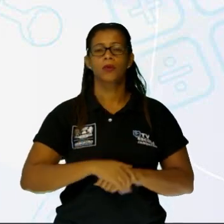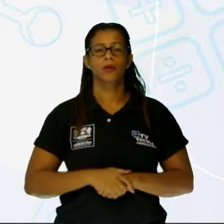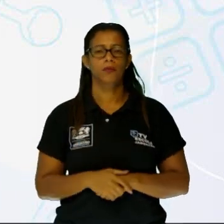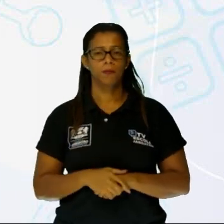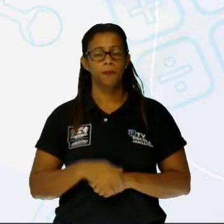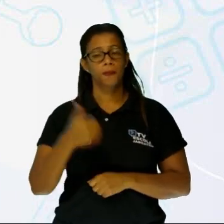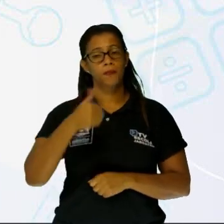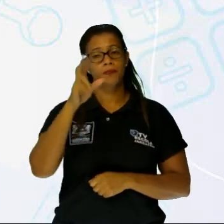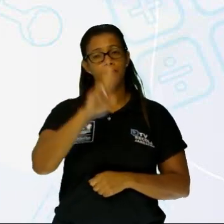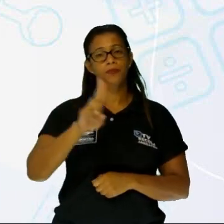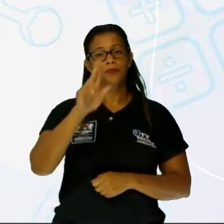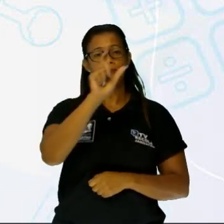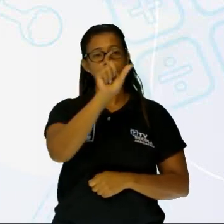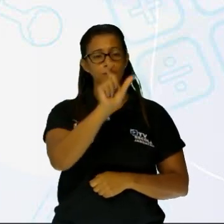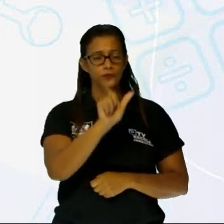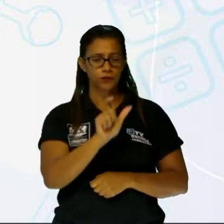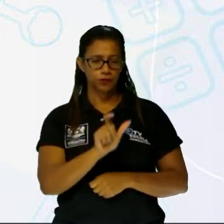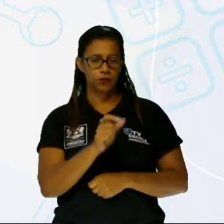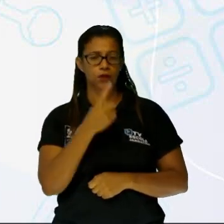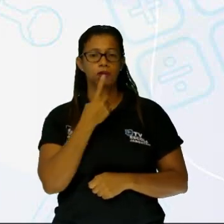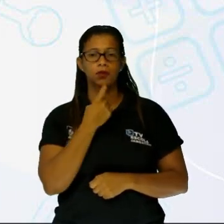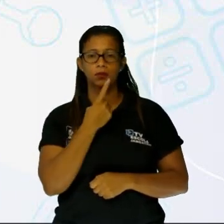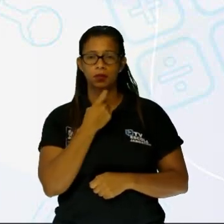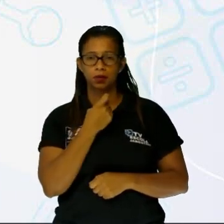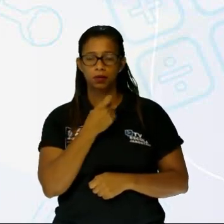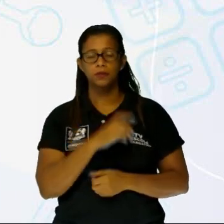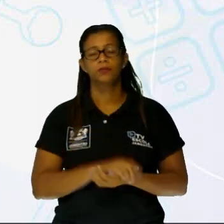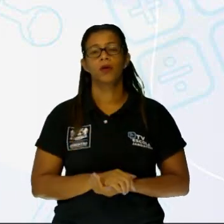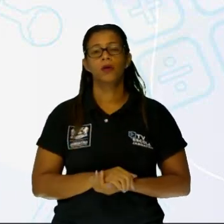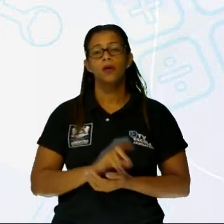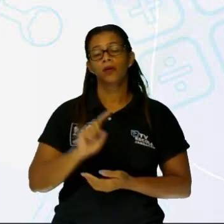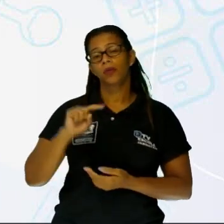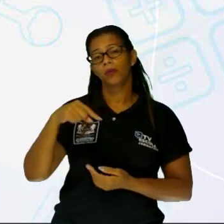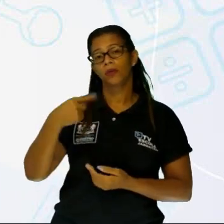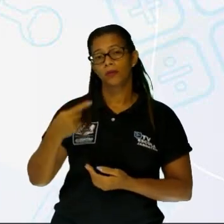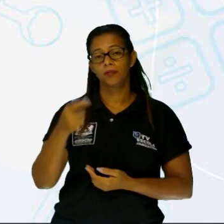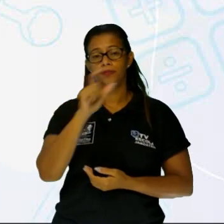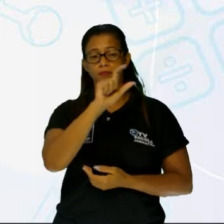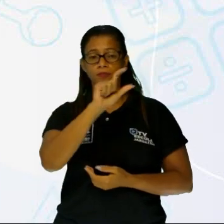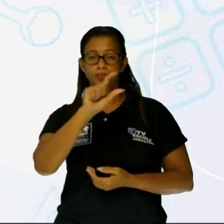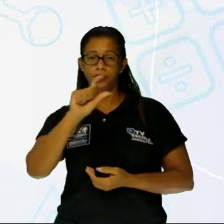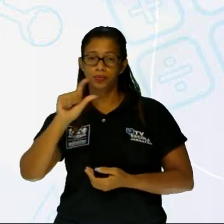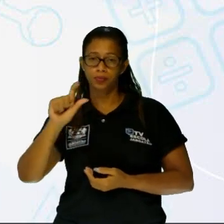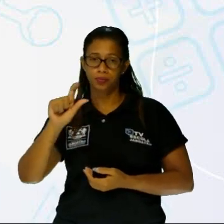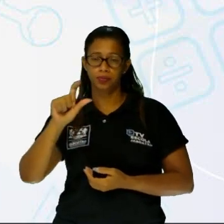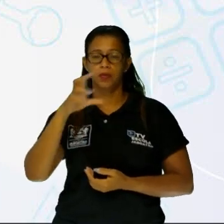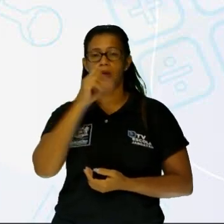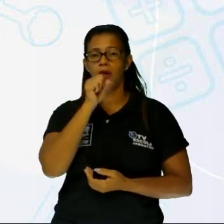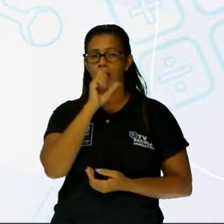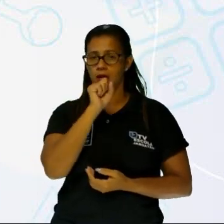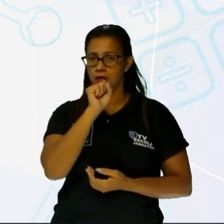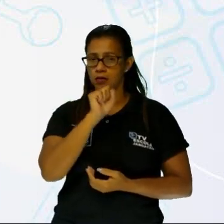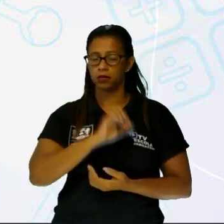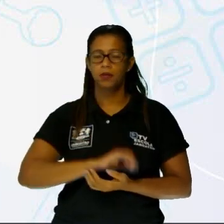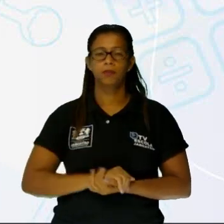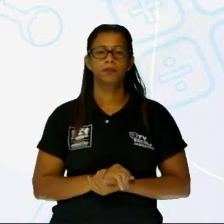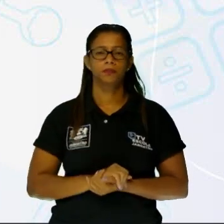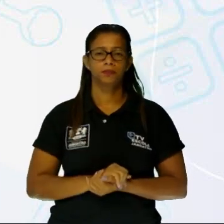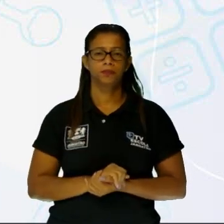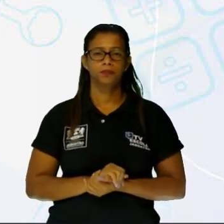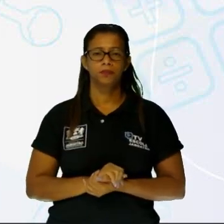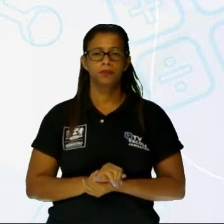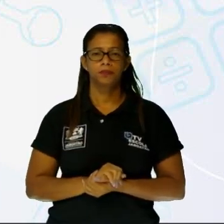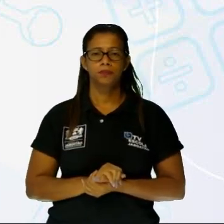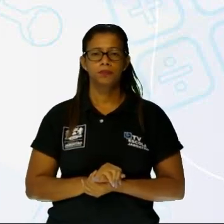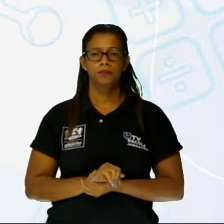vermelho. Daí eu tenho o shouldn't, né, em laranja. O verbo, que no caso aí eu tenho o verbo to be, né, no caso aí o be, que